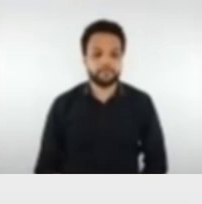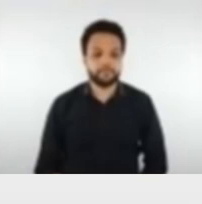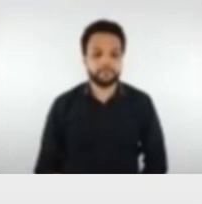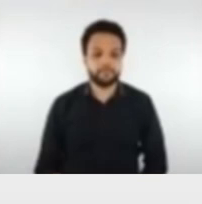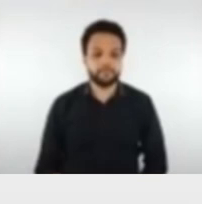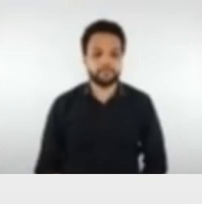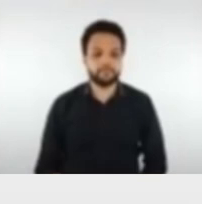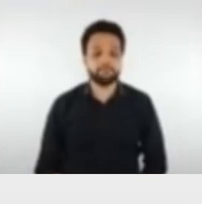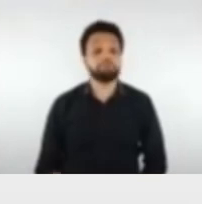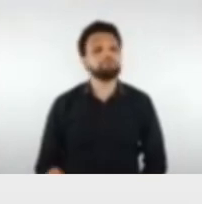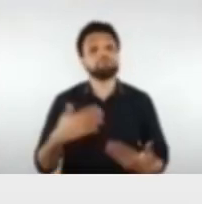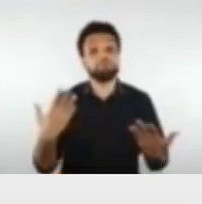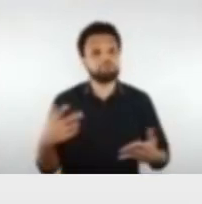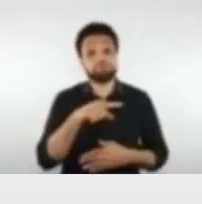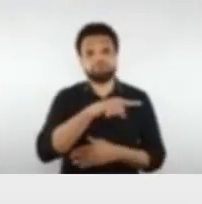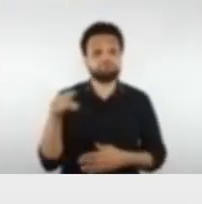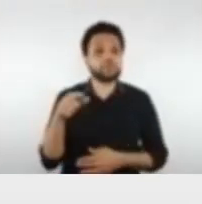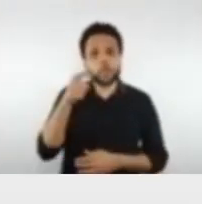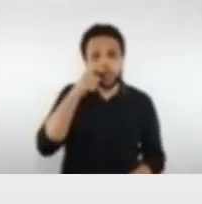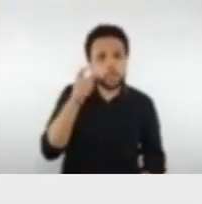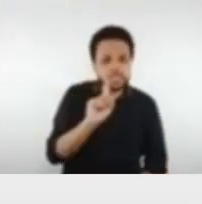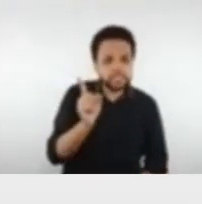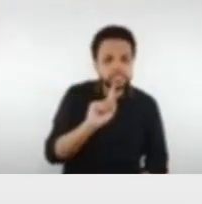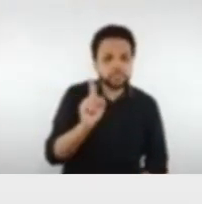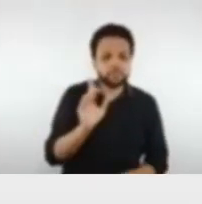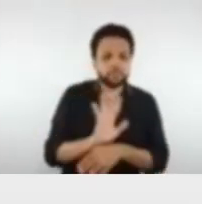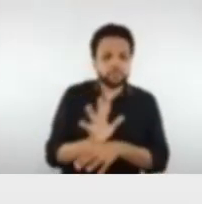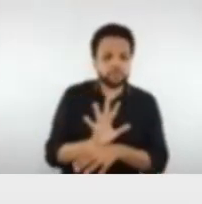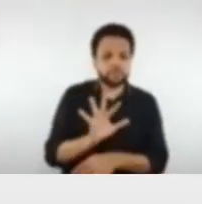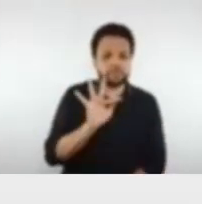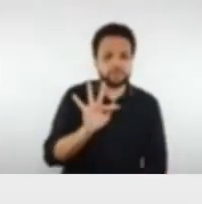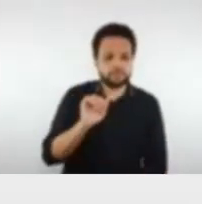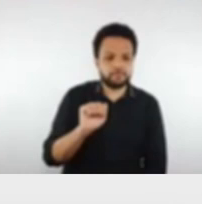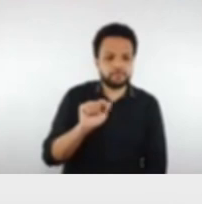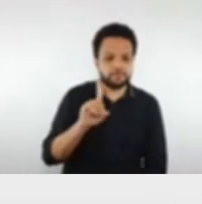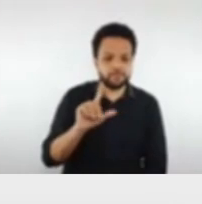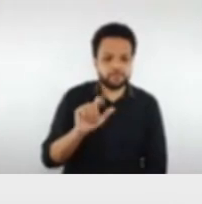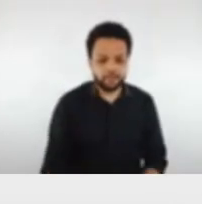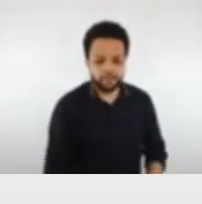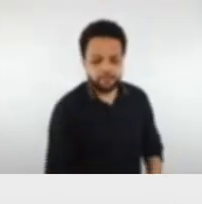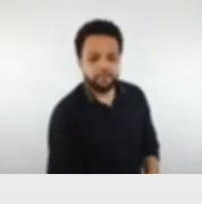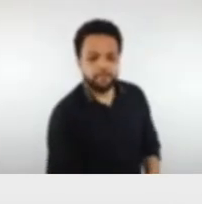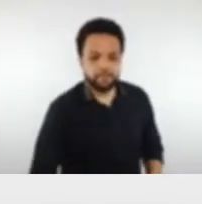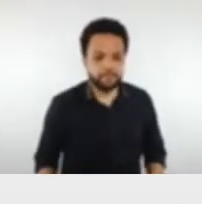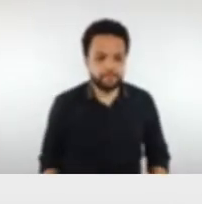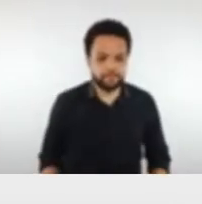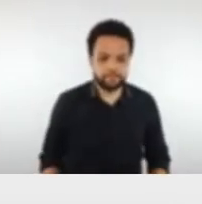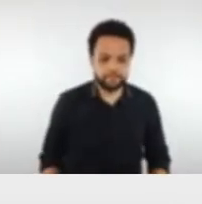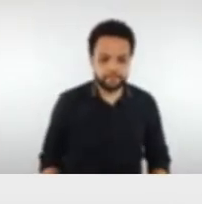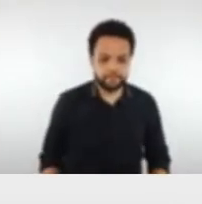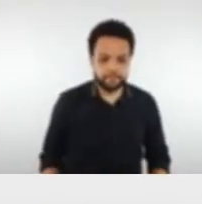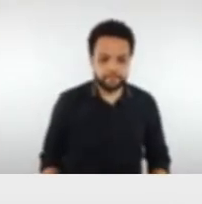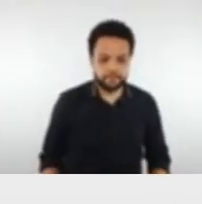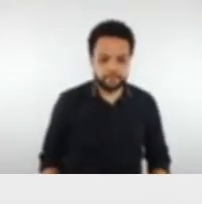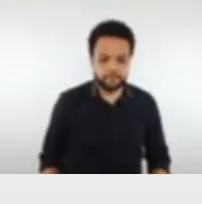quem não assistiu Falda, ou quem não assistiu O Espião, né? Então, assim, o